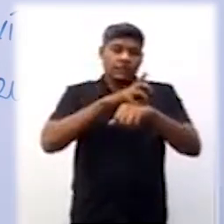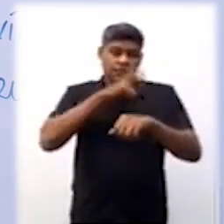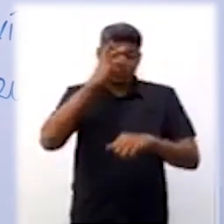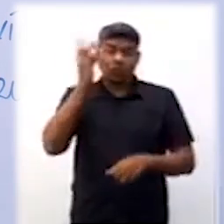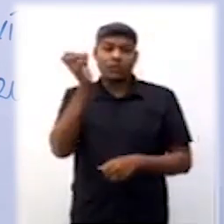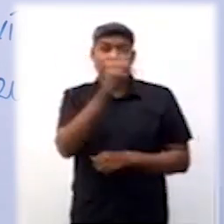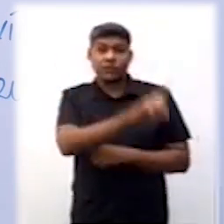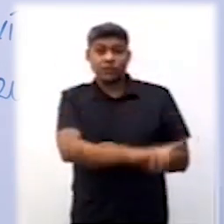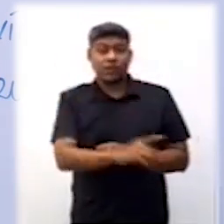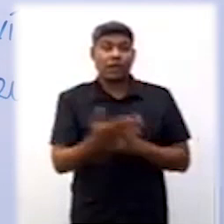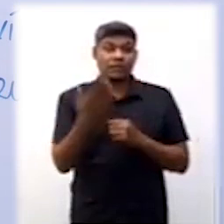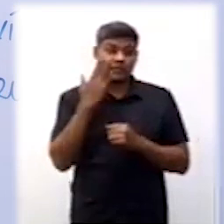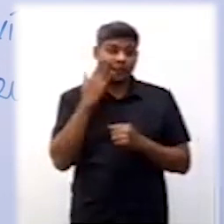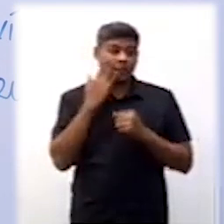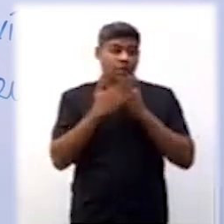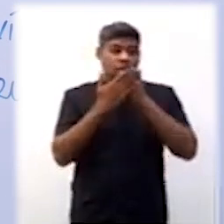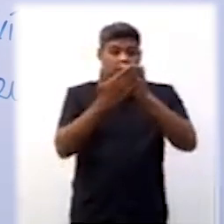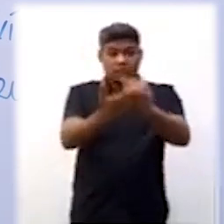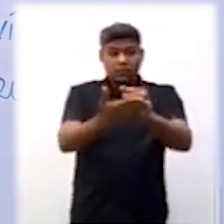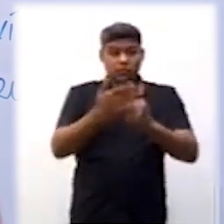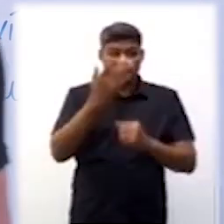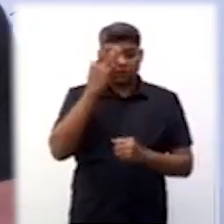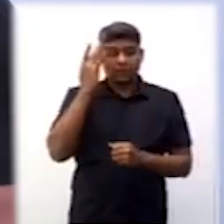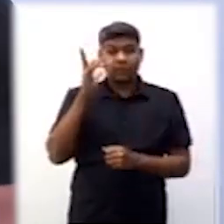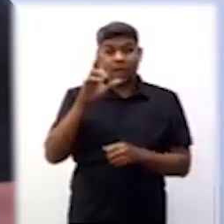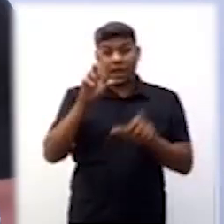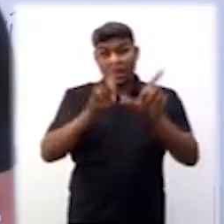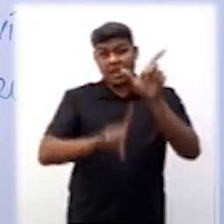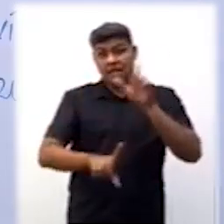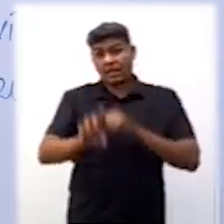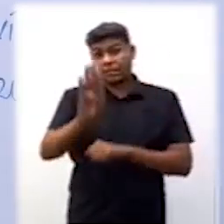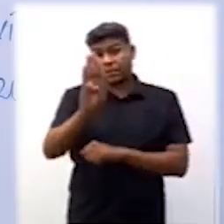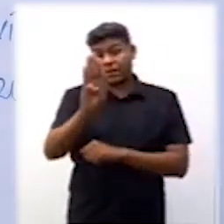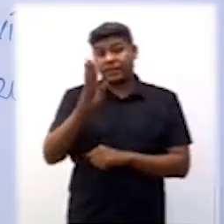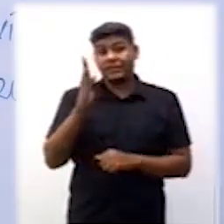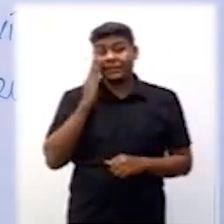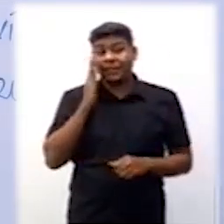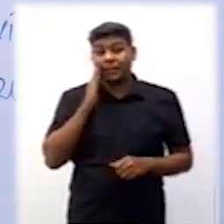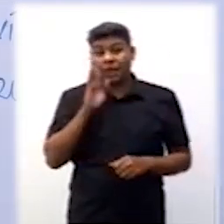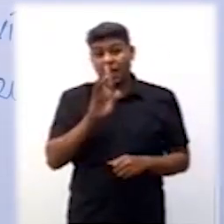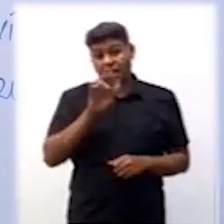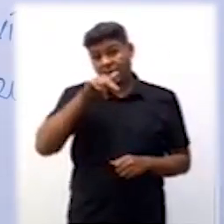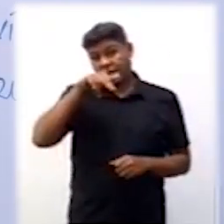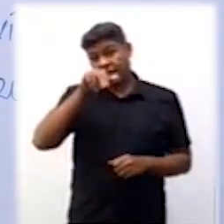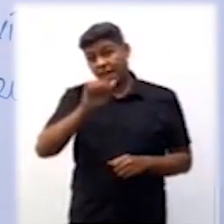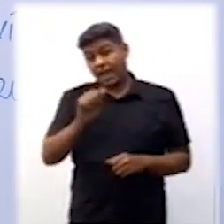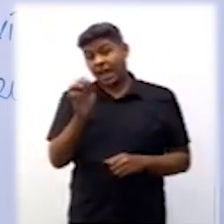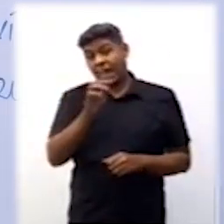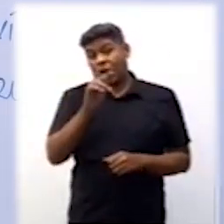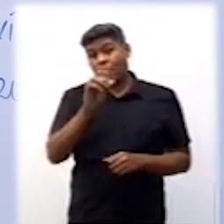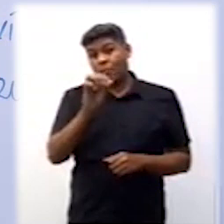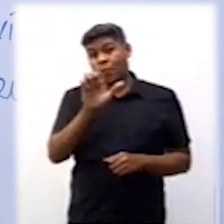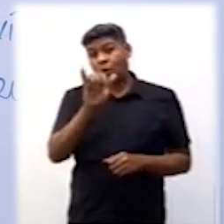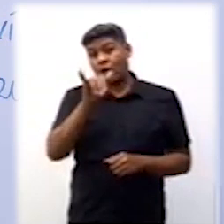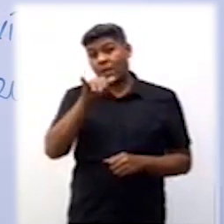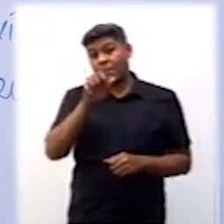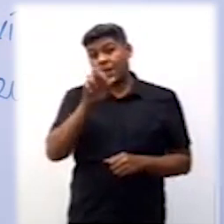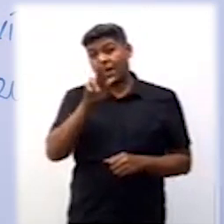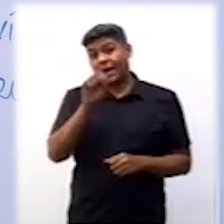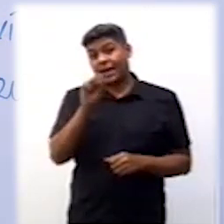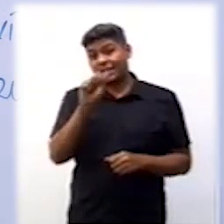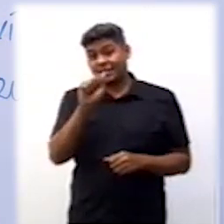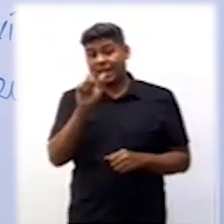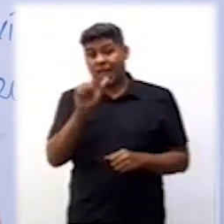fala que aqui a gente está ajudando vocês aqui, tá? Letra B. A enzima RNA polimerase é responsável pela